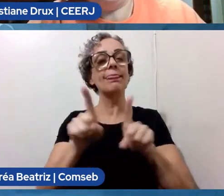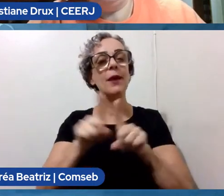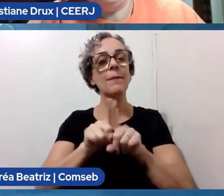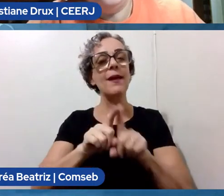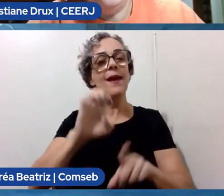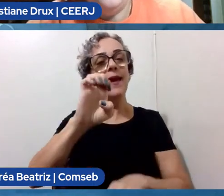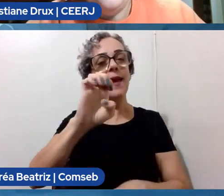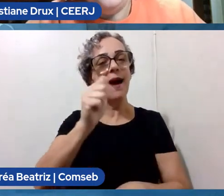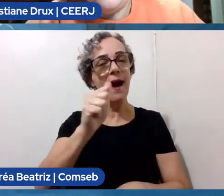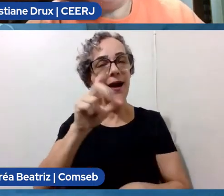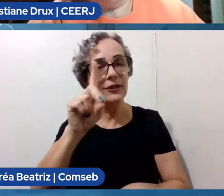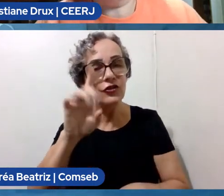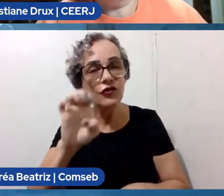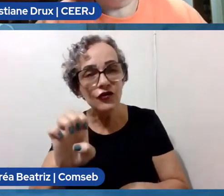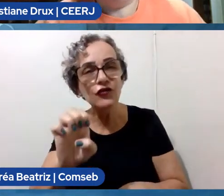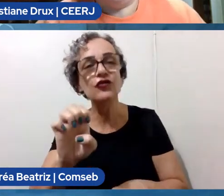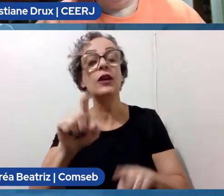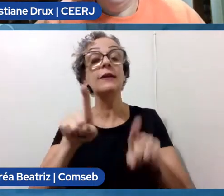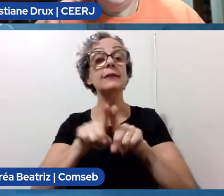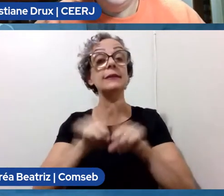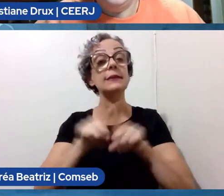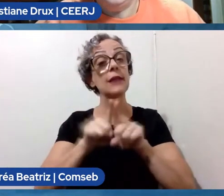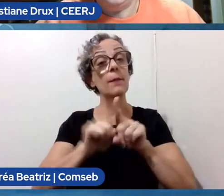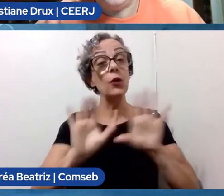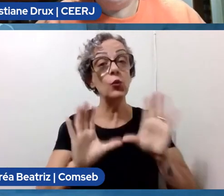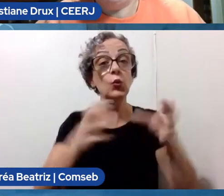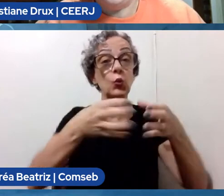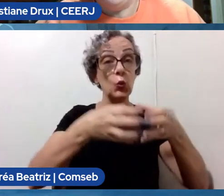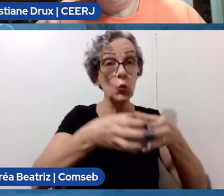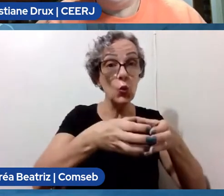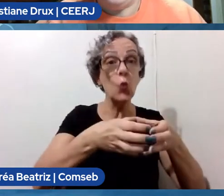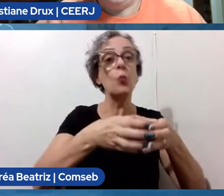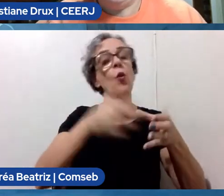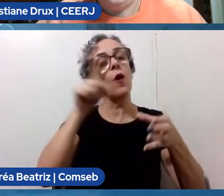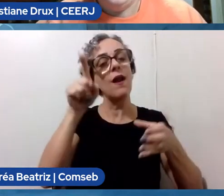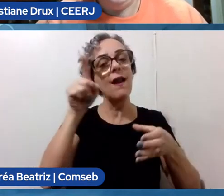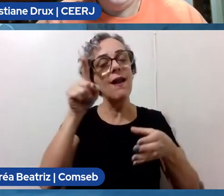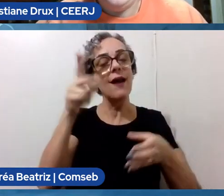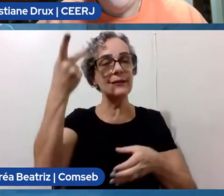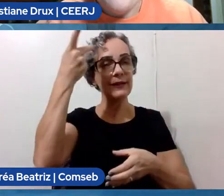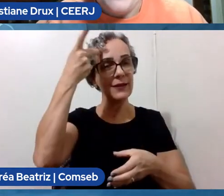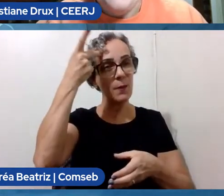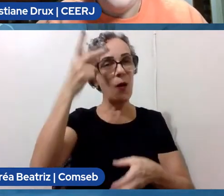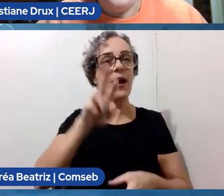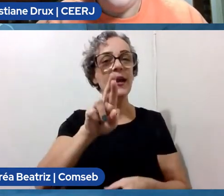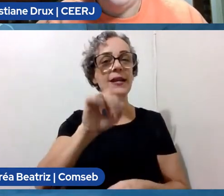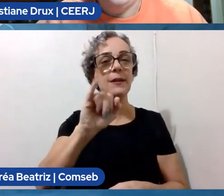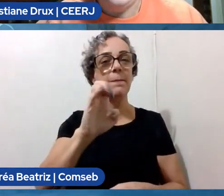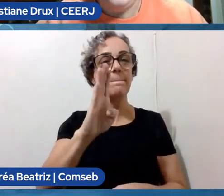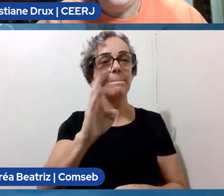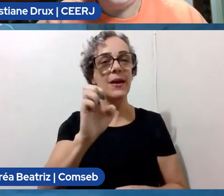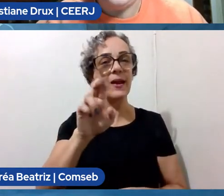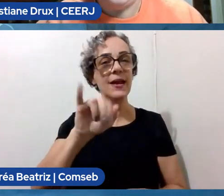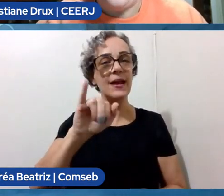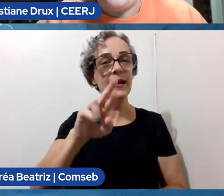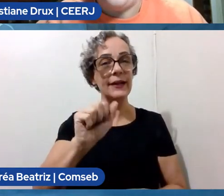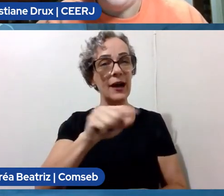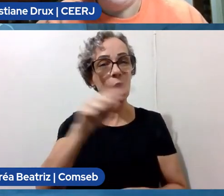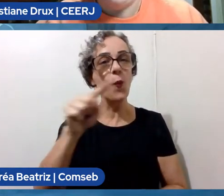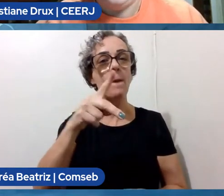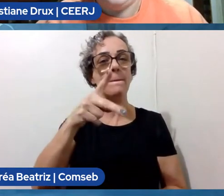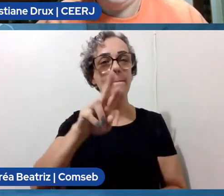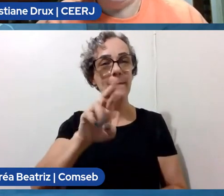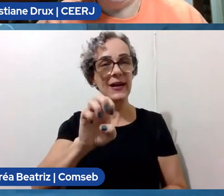do Departamento da Área de Estudos da USE de Ribeirão Preto e também da USE